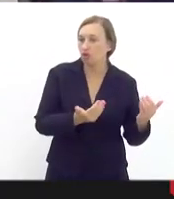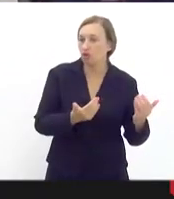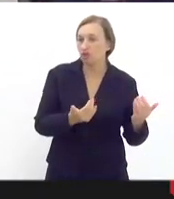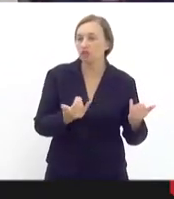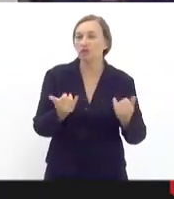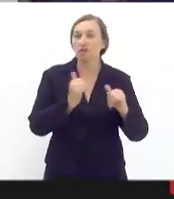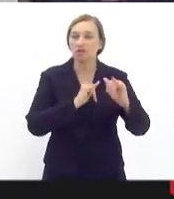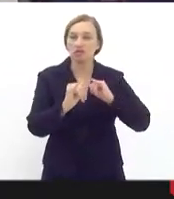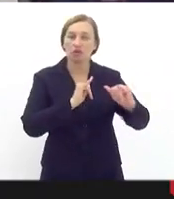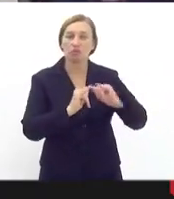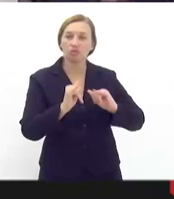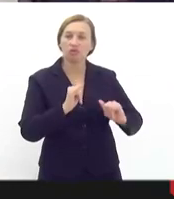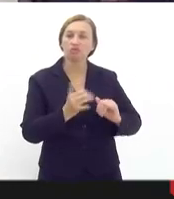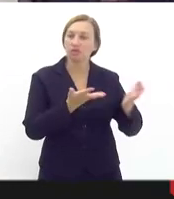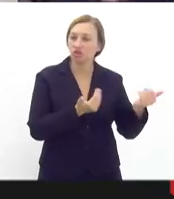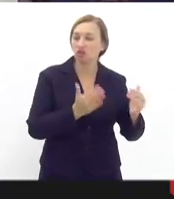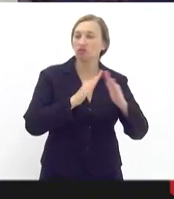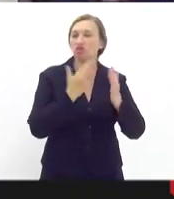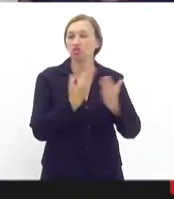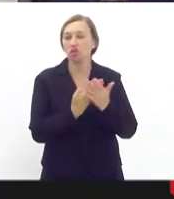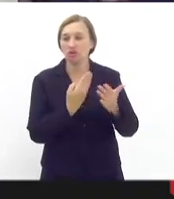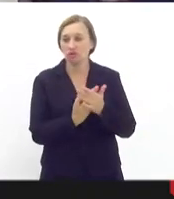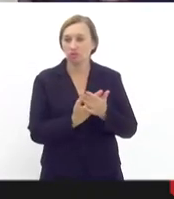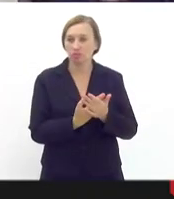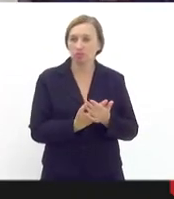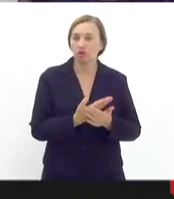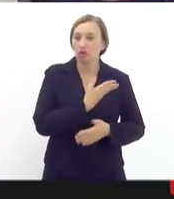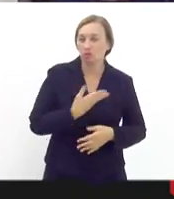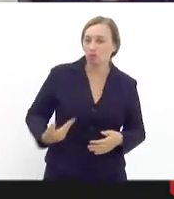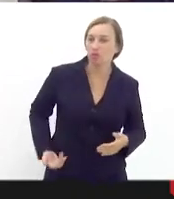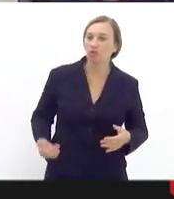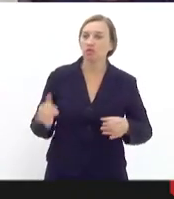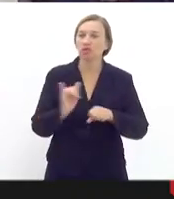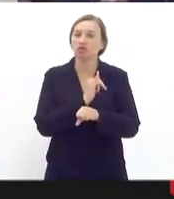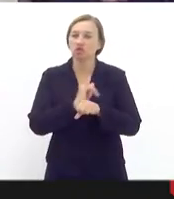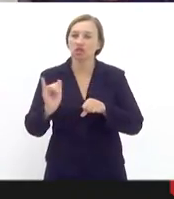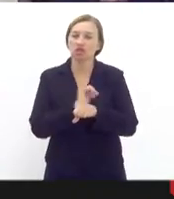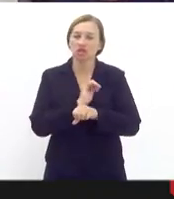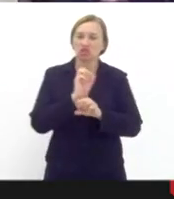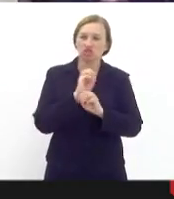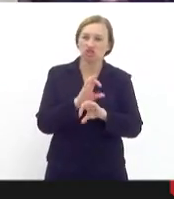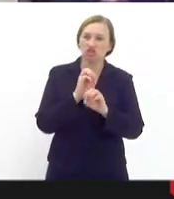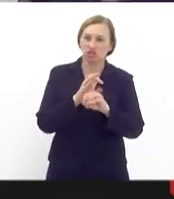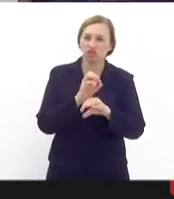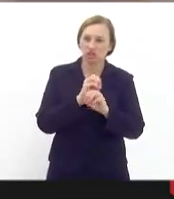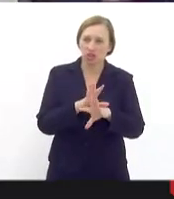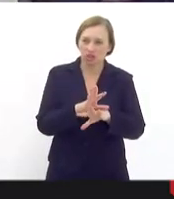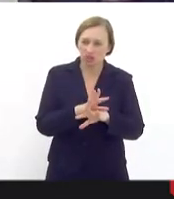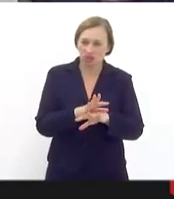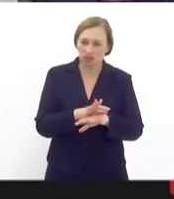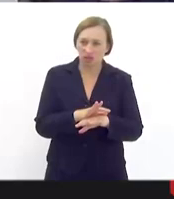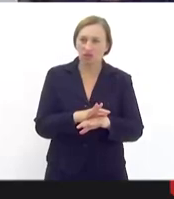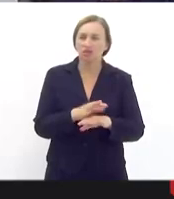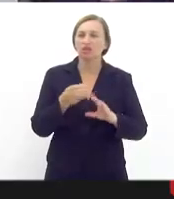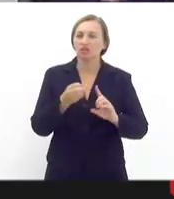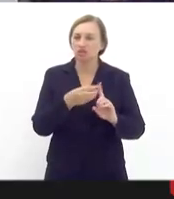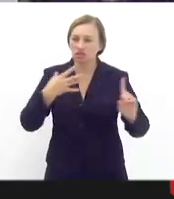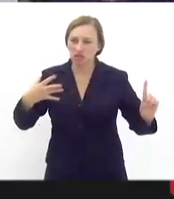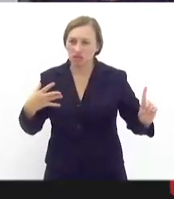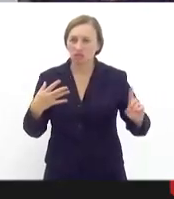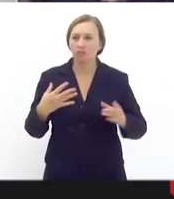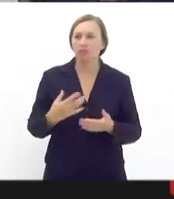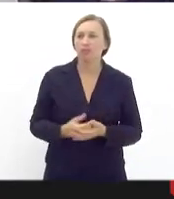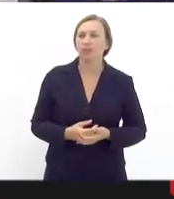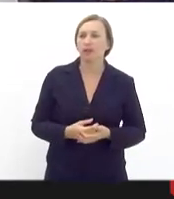dentro da escola pública, né? E eu falo isso porque isso tem sido uma estratégia nas nossas ações de extensão. Eu hoje estou